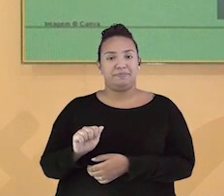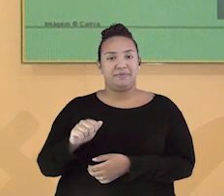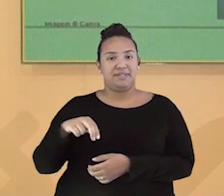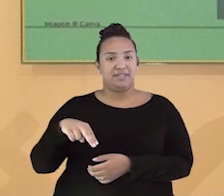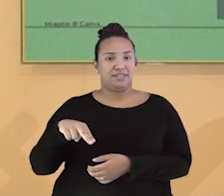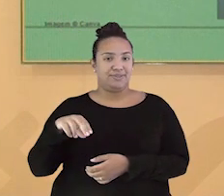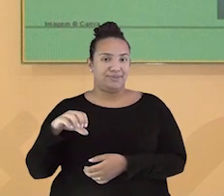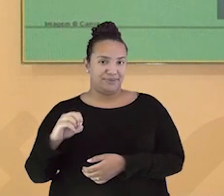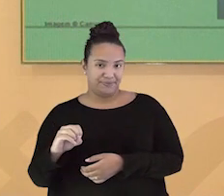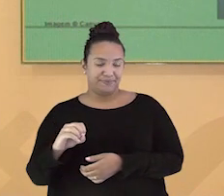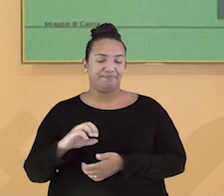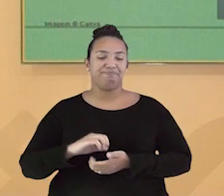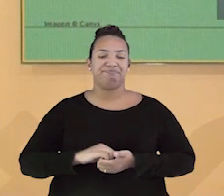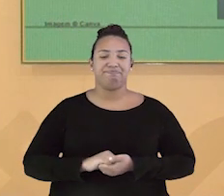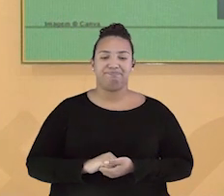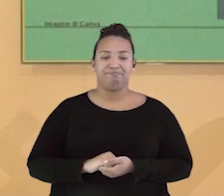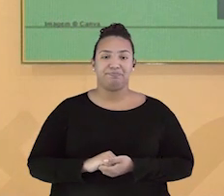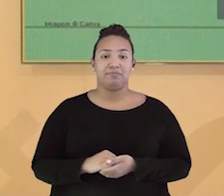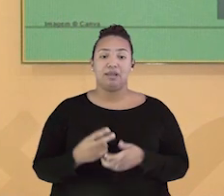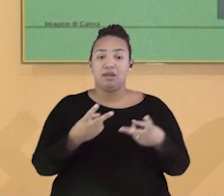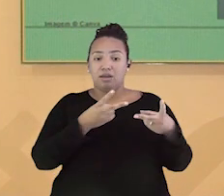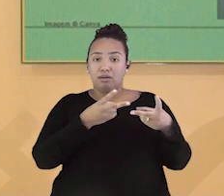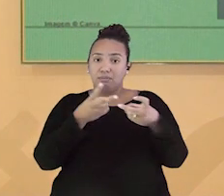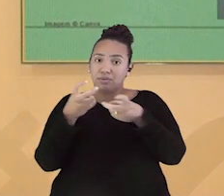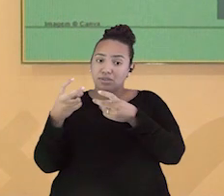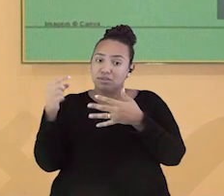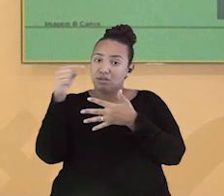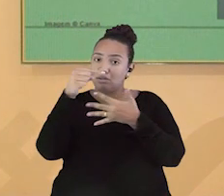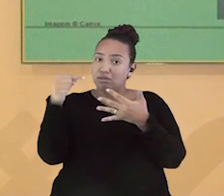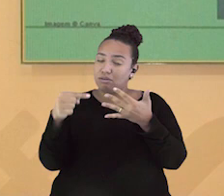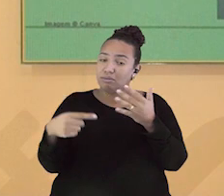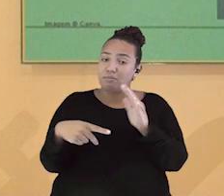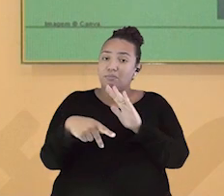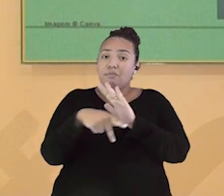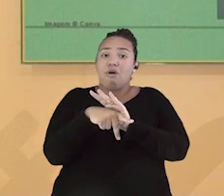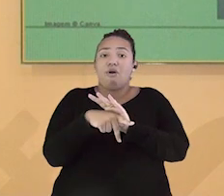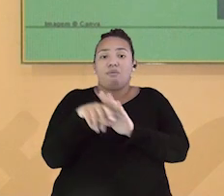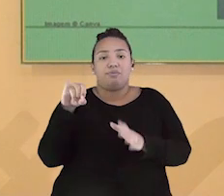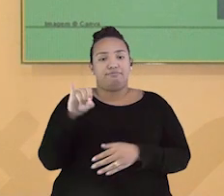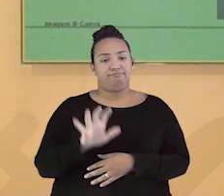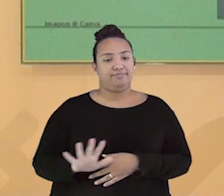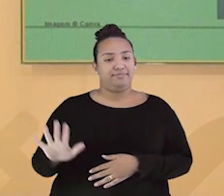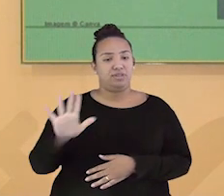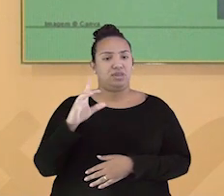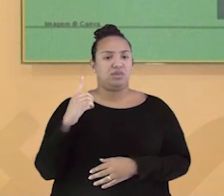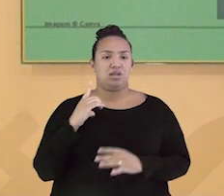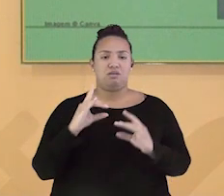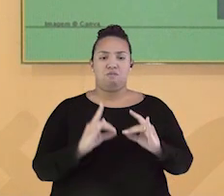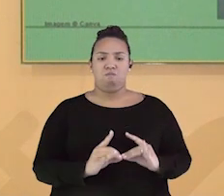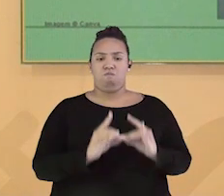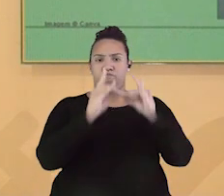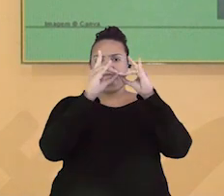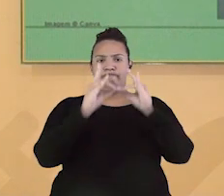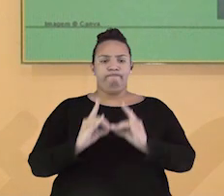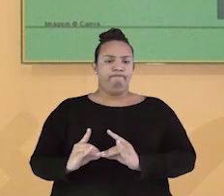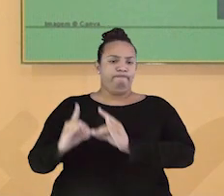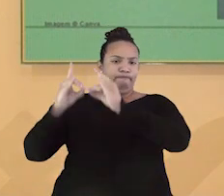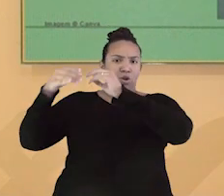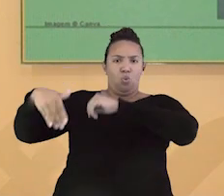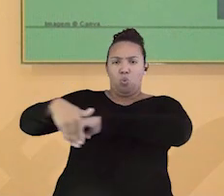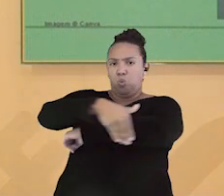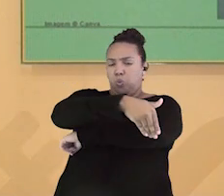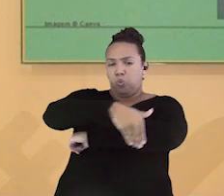É só observar os elementos que compõem a paisagem que fica fácil. Tem muitos prédios, tem